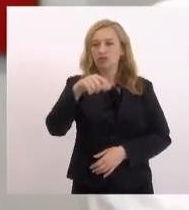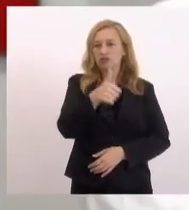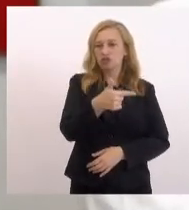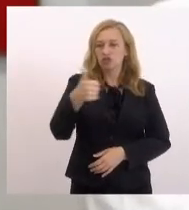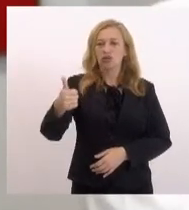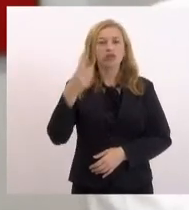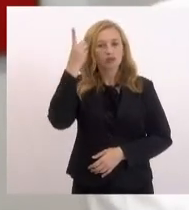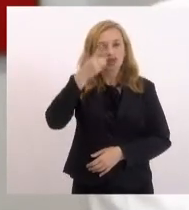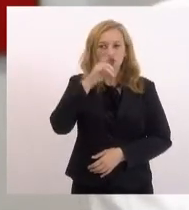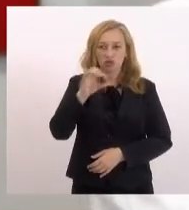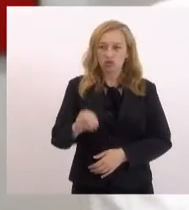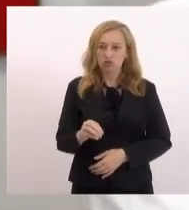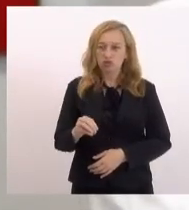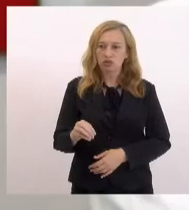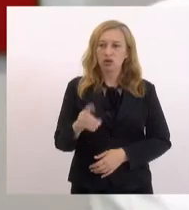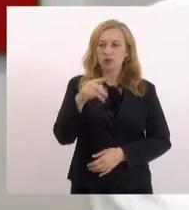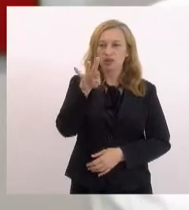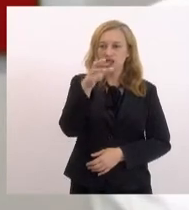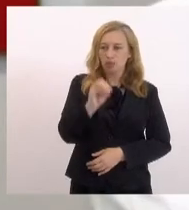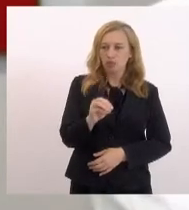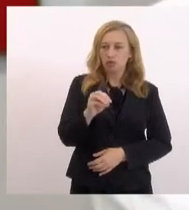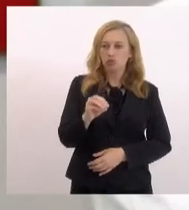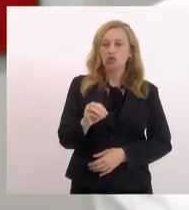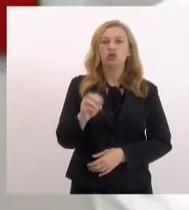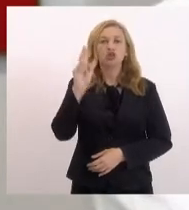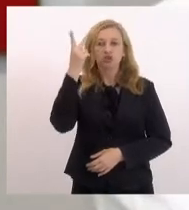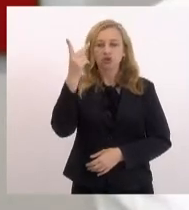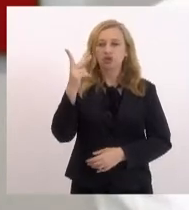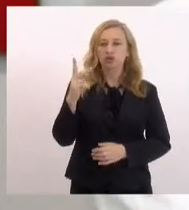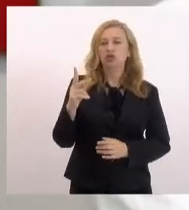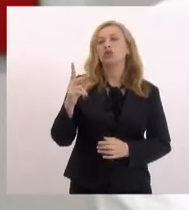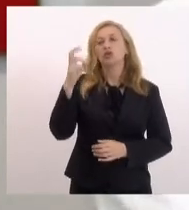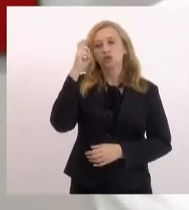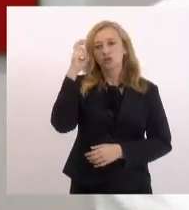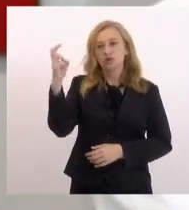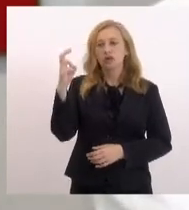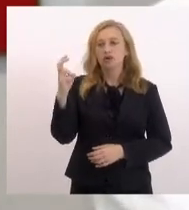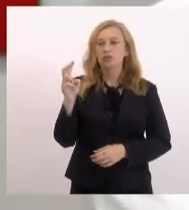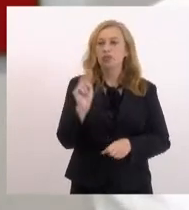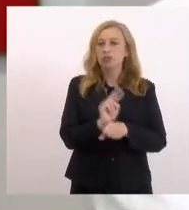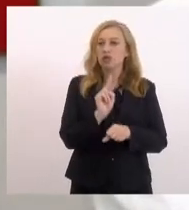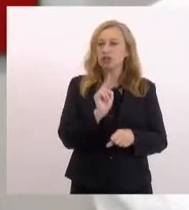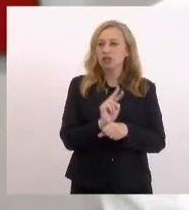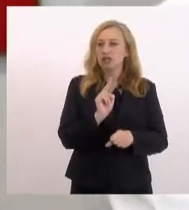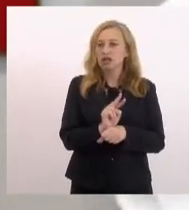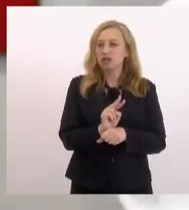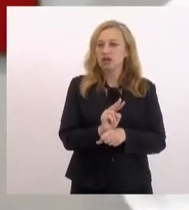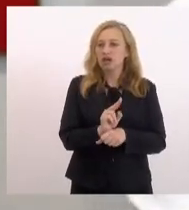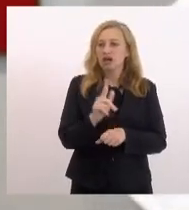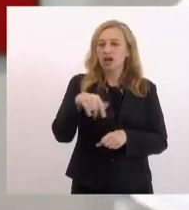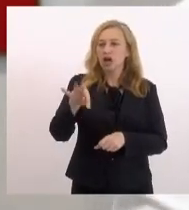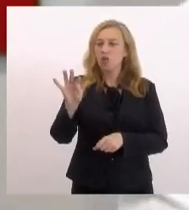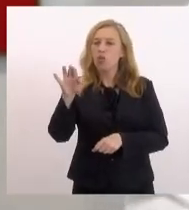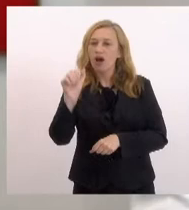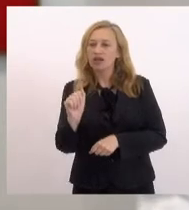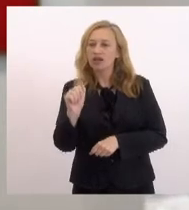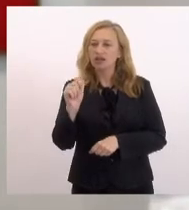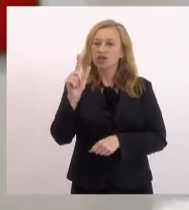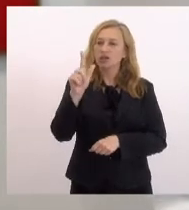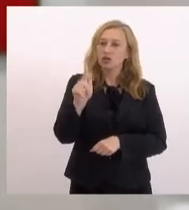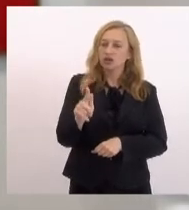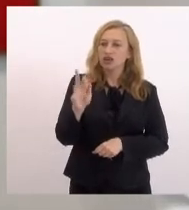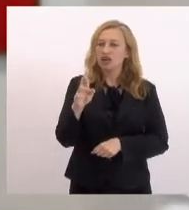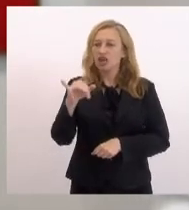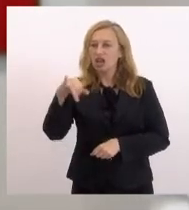Lins. Considera patrimônio histórico e cultural do Estado do Rio de Janeiro para fins de preservação a quadra do Grêmio Recreativo Escola de Samba